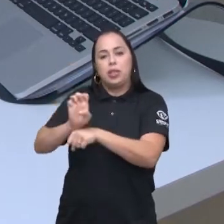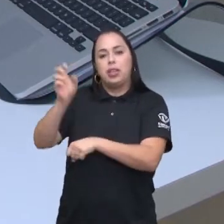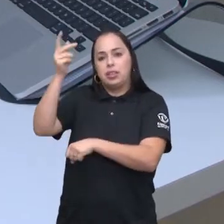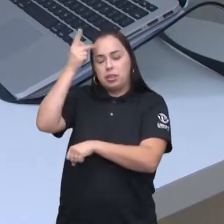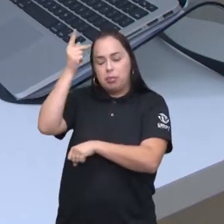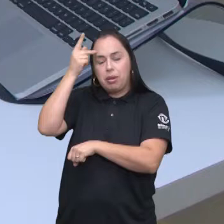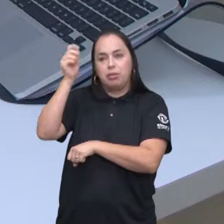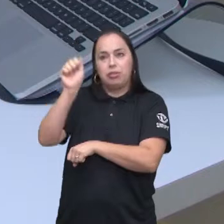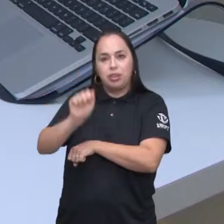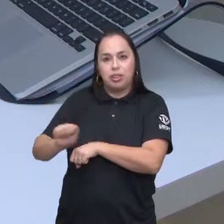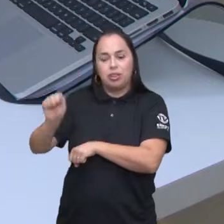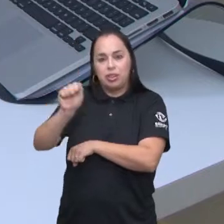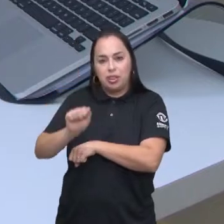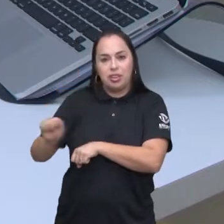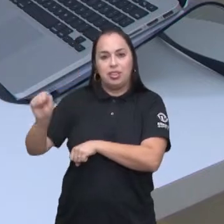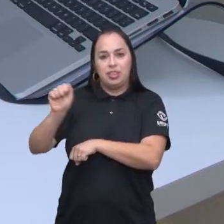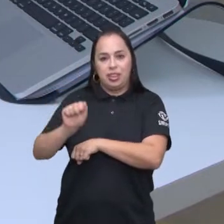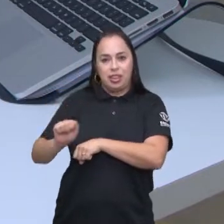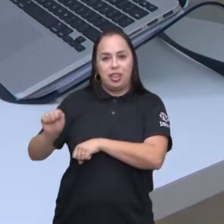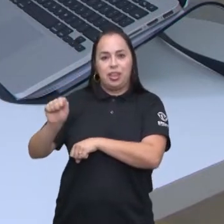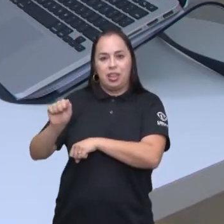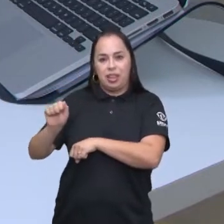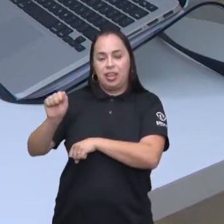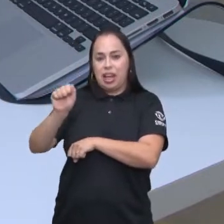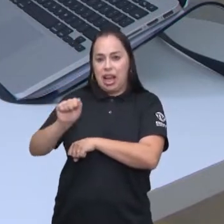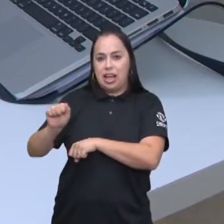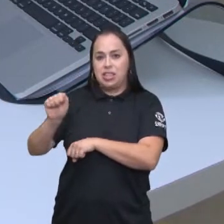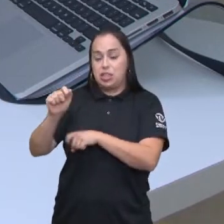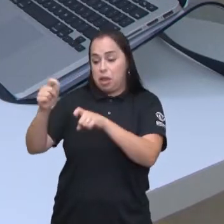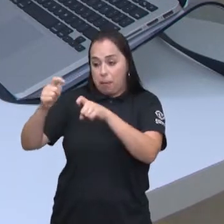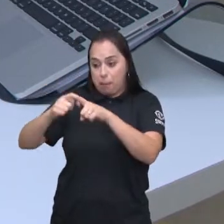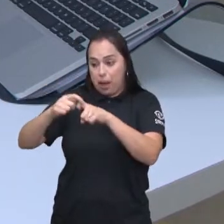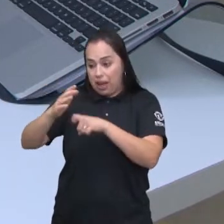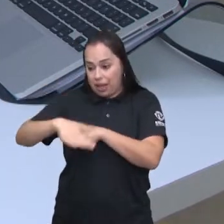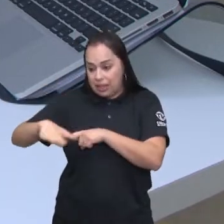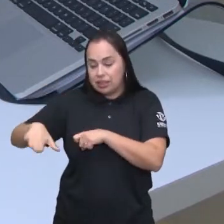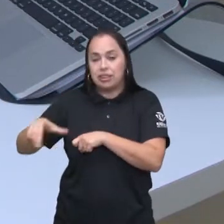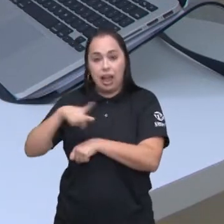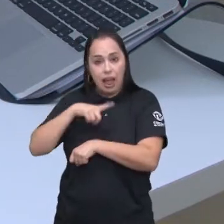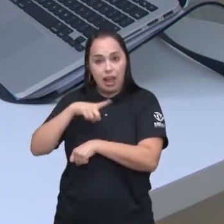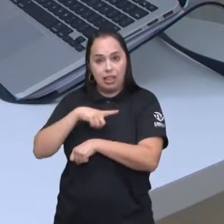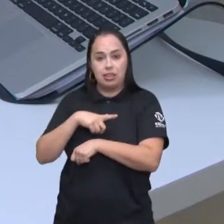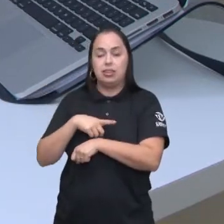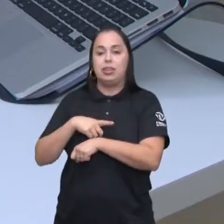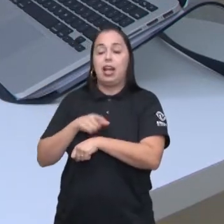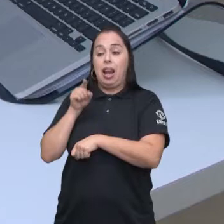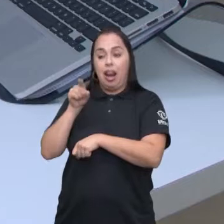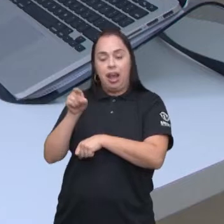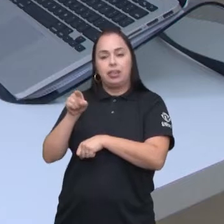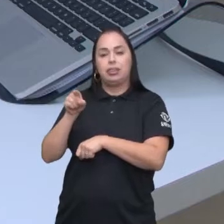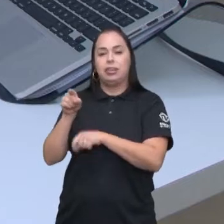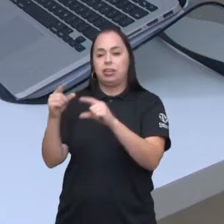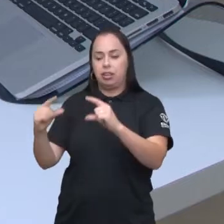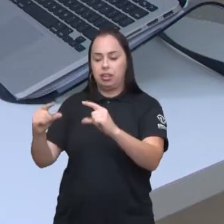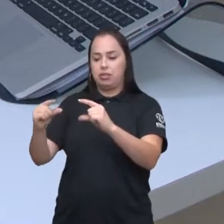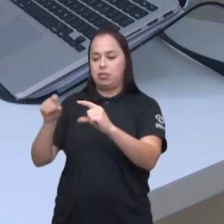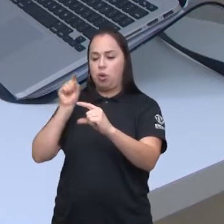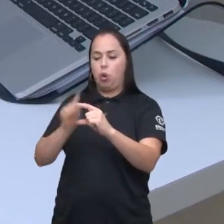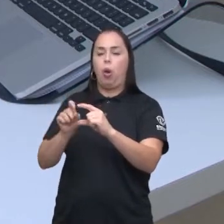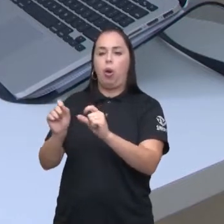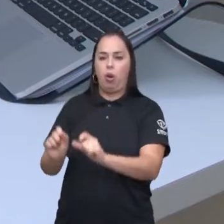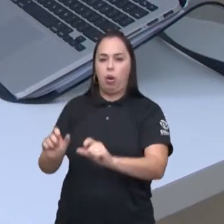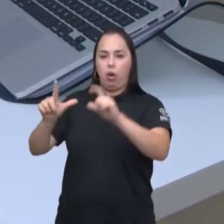sociedade de saltar de Pediatria do Sao Paulo Estado de São Paulo nesse por exemplo tem um link